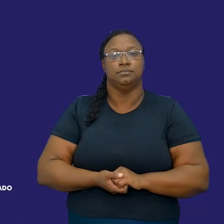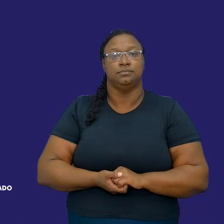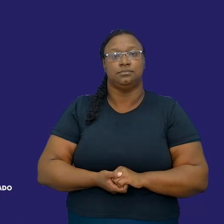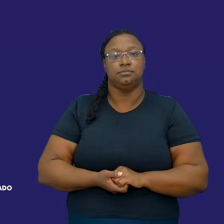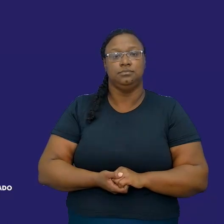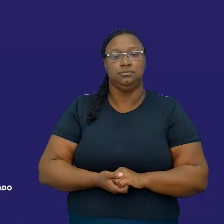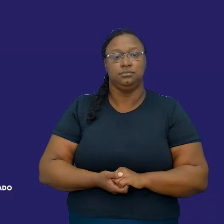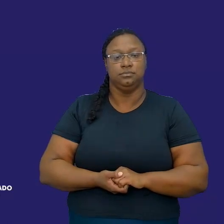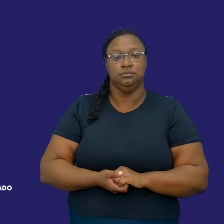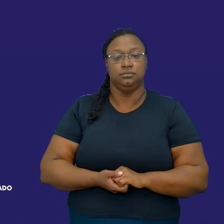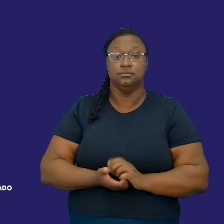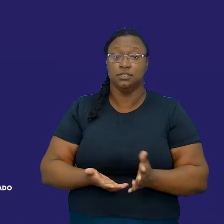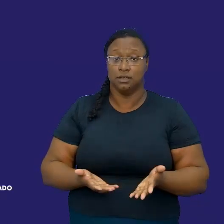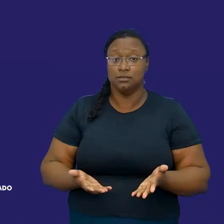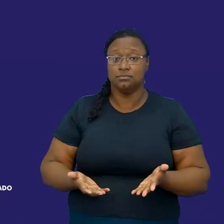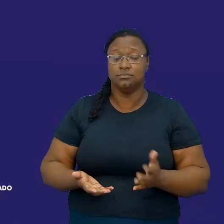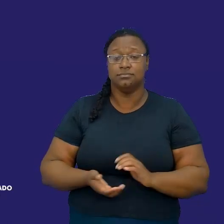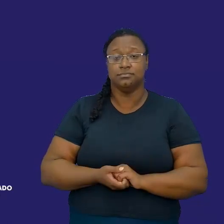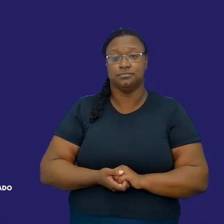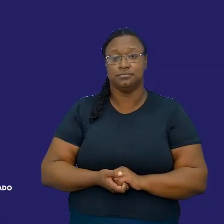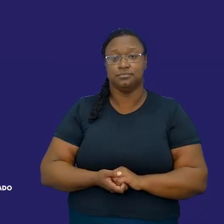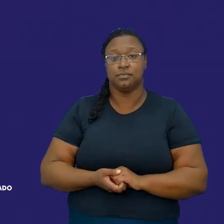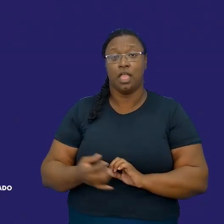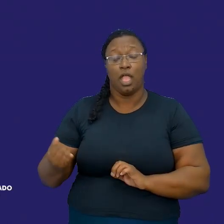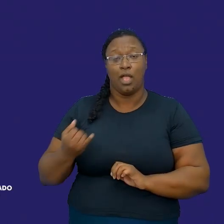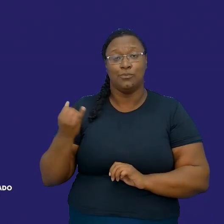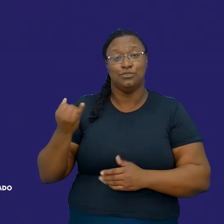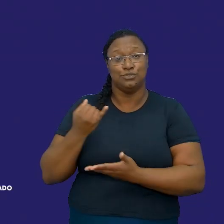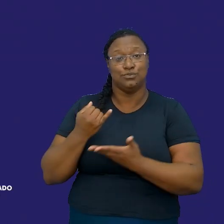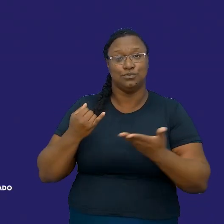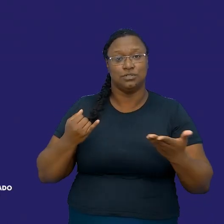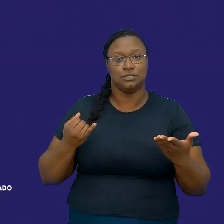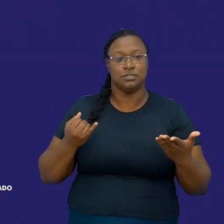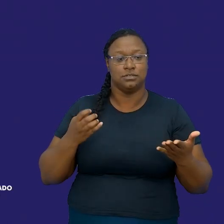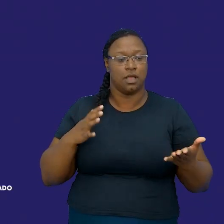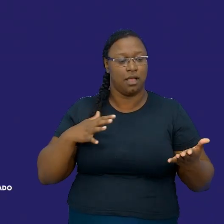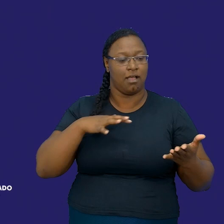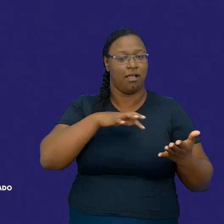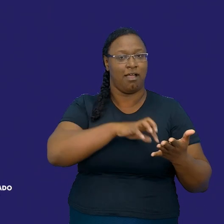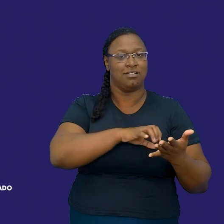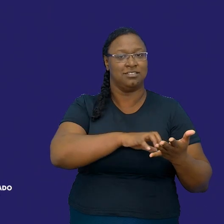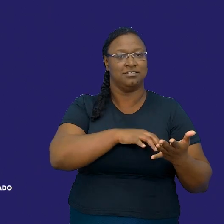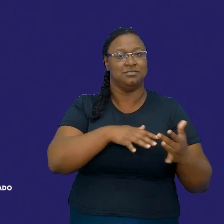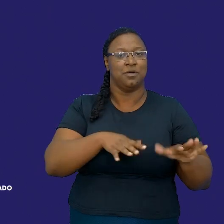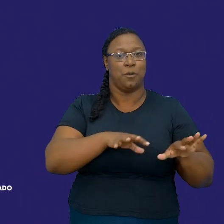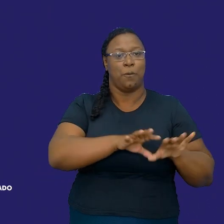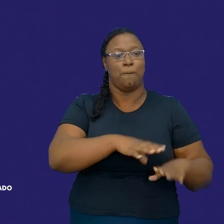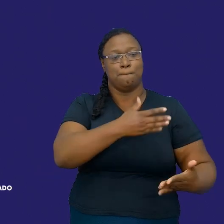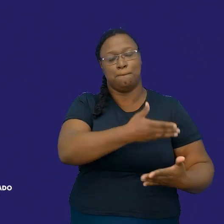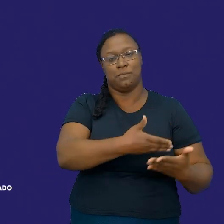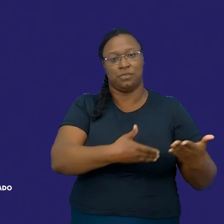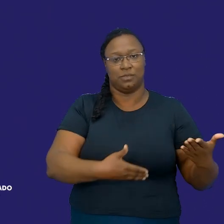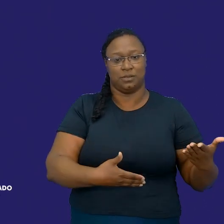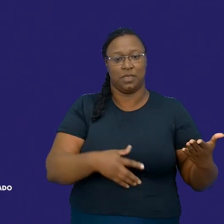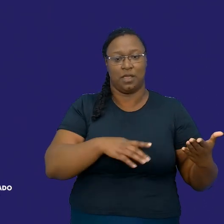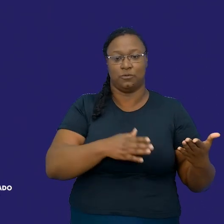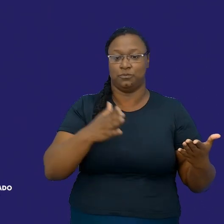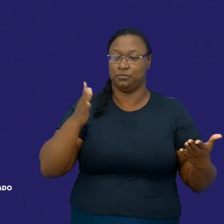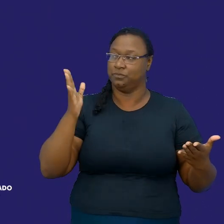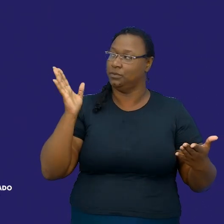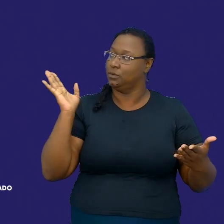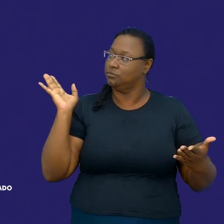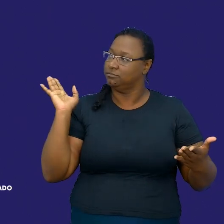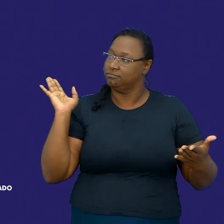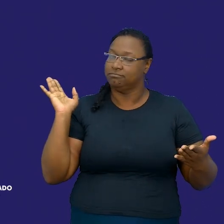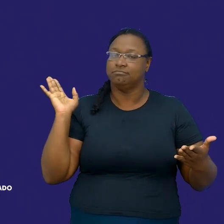Então, antes de mais nada, né, é importante que vocês possam acessar o material Aprender Sempre. Eles estão aqui nesse slide,